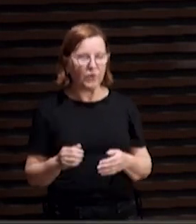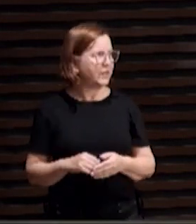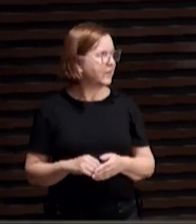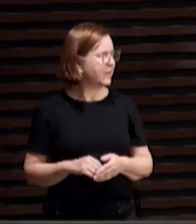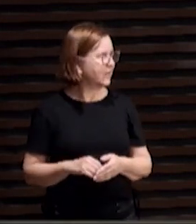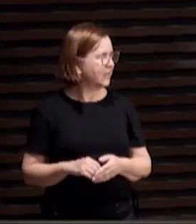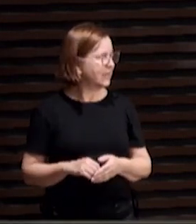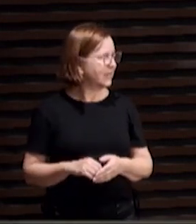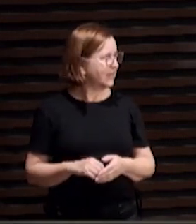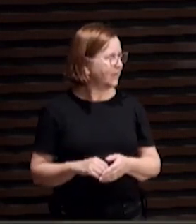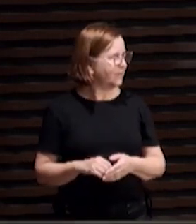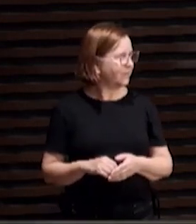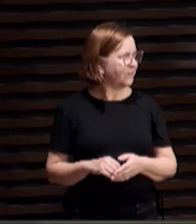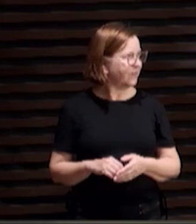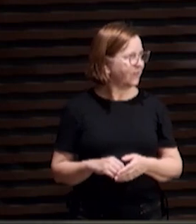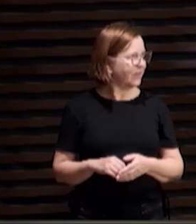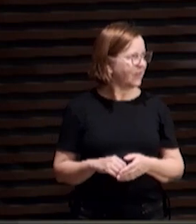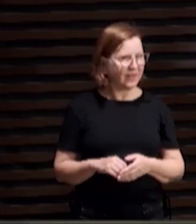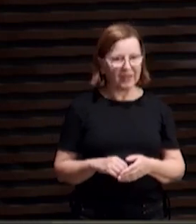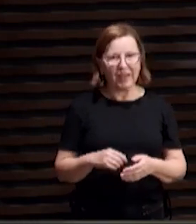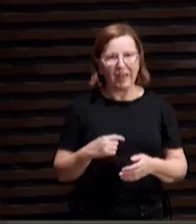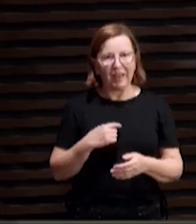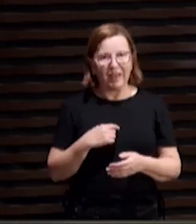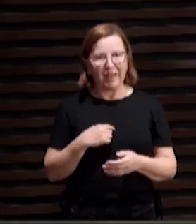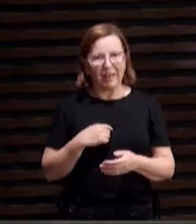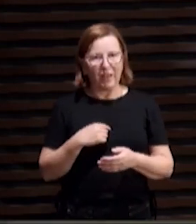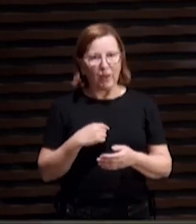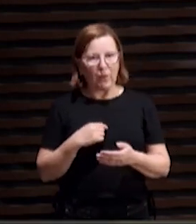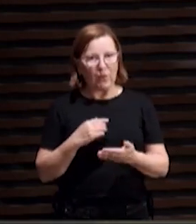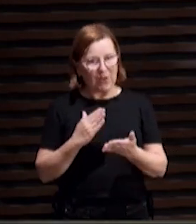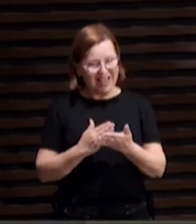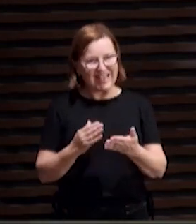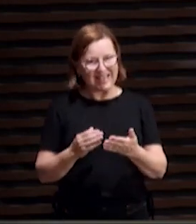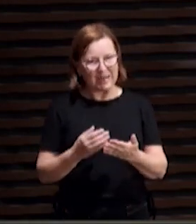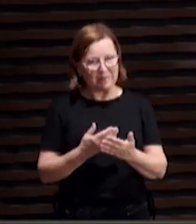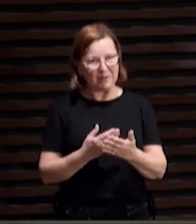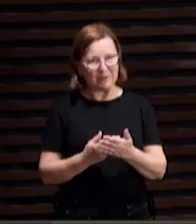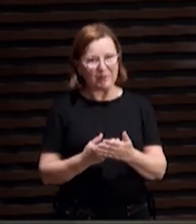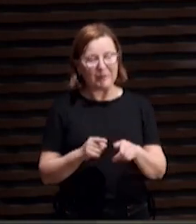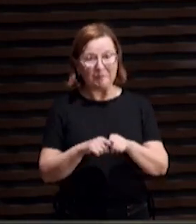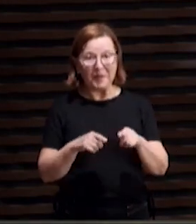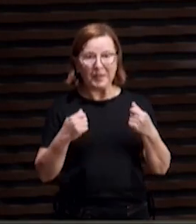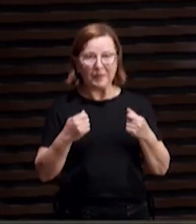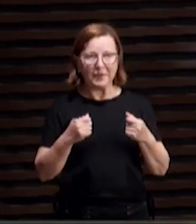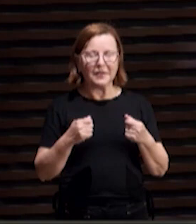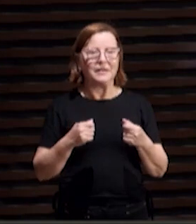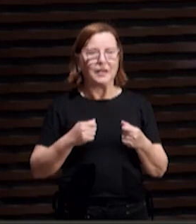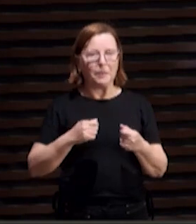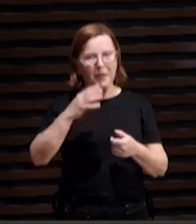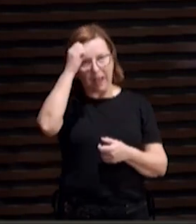estou terminando, porque nós vamos comer isso devagarzinho, com muito, bem mastigadinho.